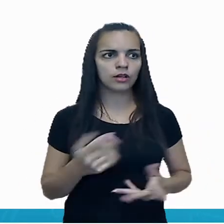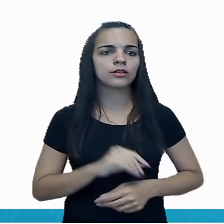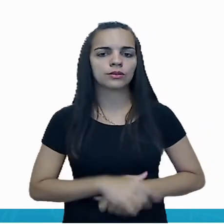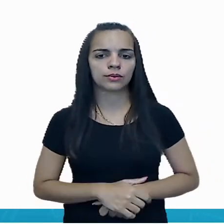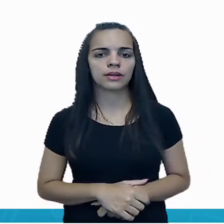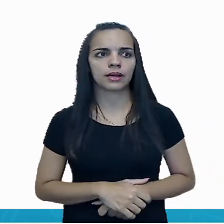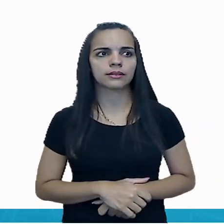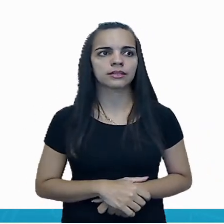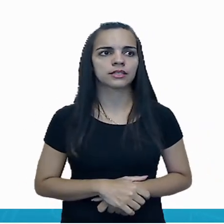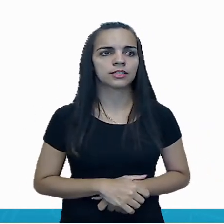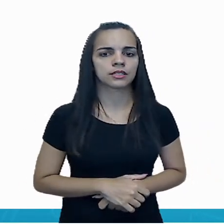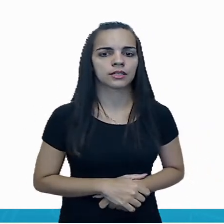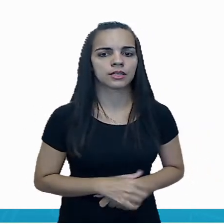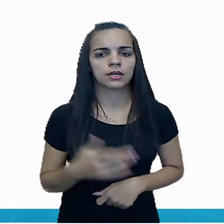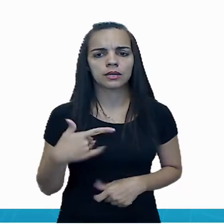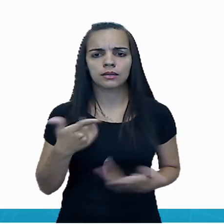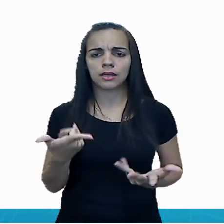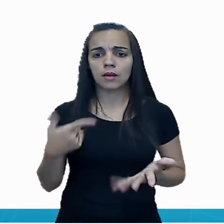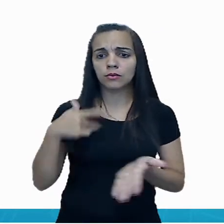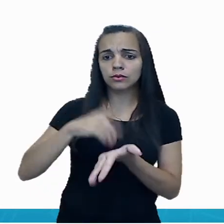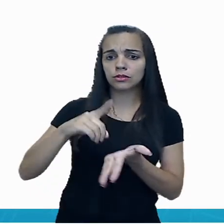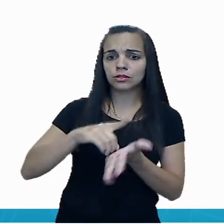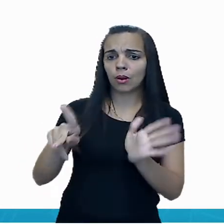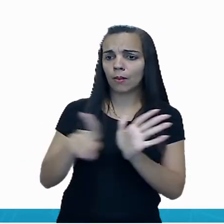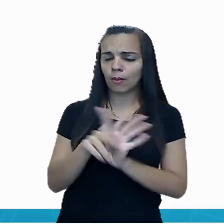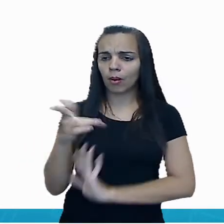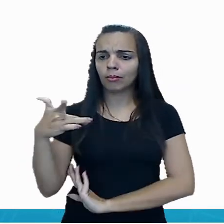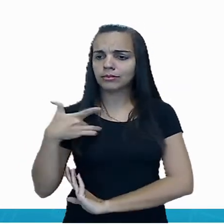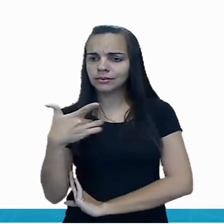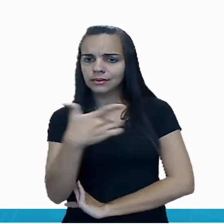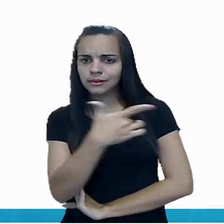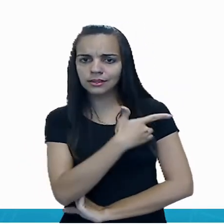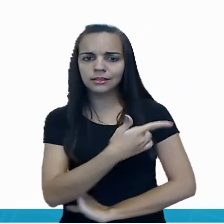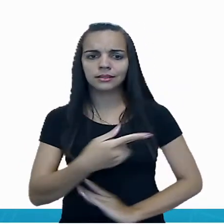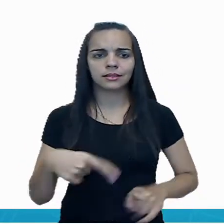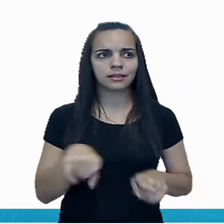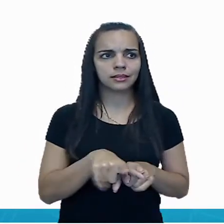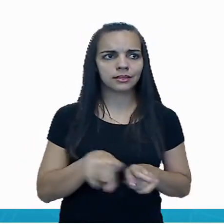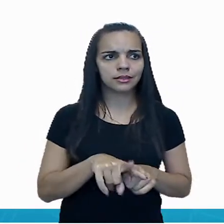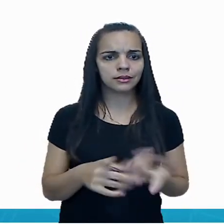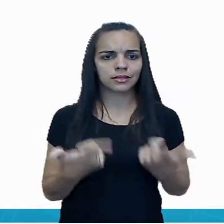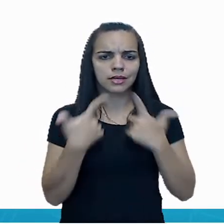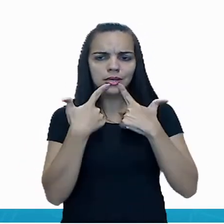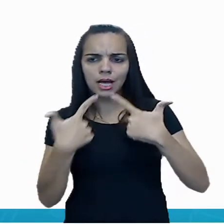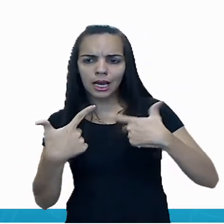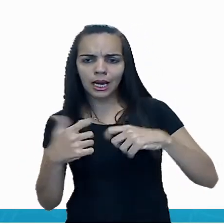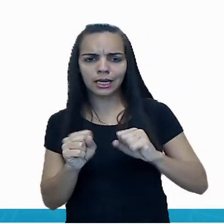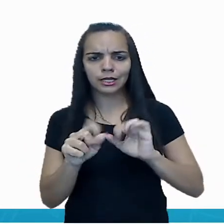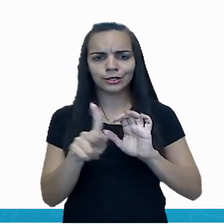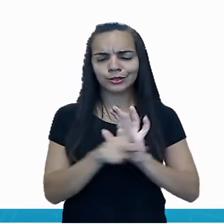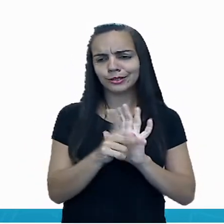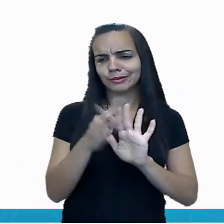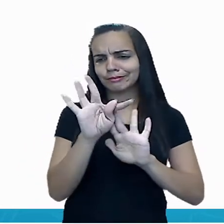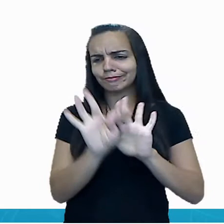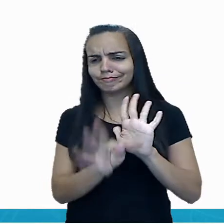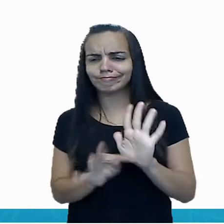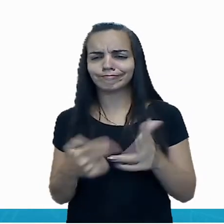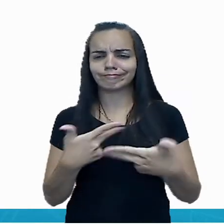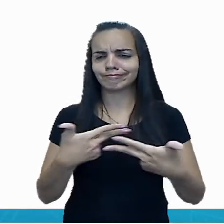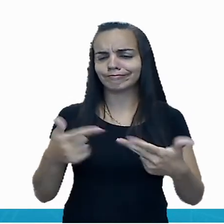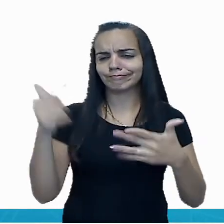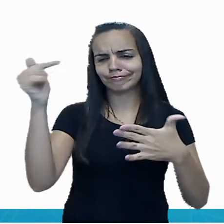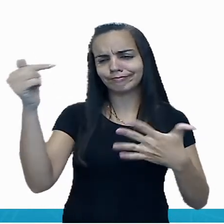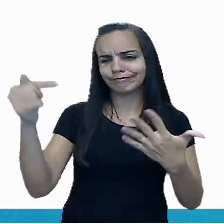né, na fala dessas pessoas. Temos o dicionário de linguística, que são termos mais técnicos,